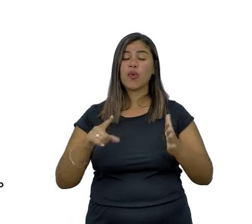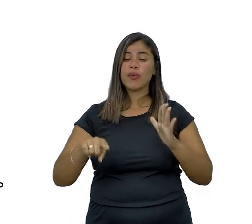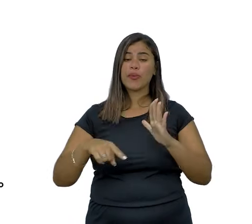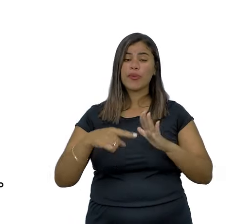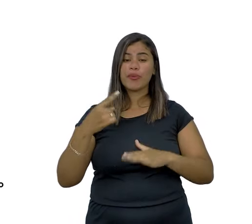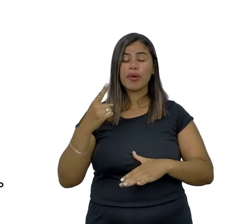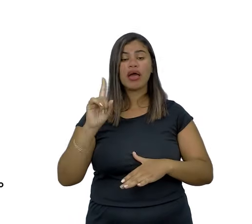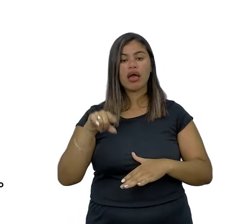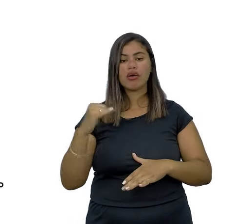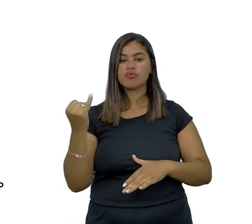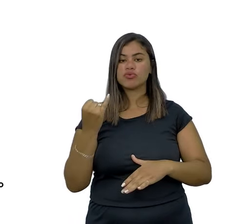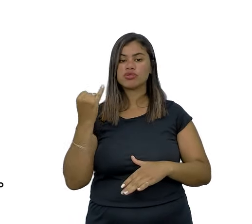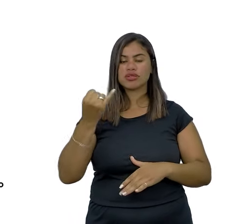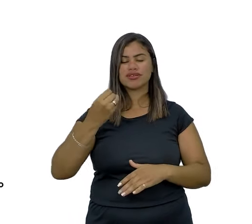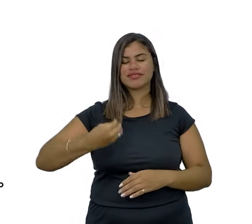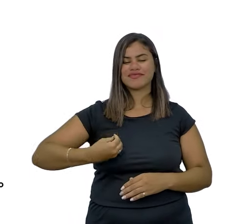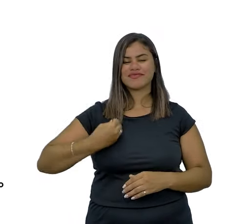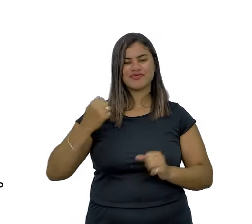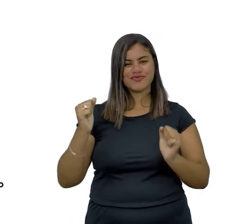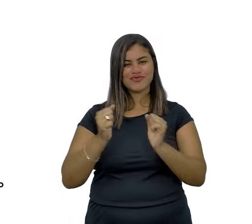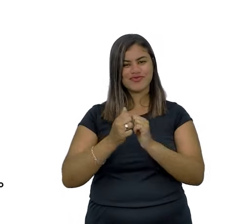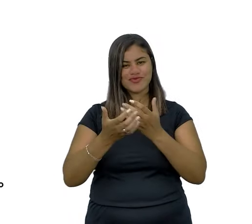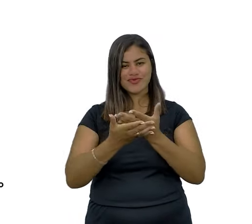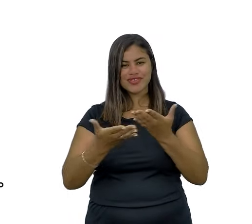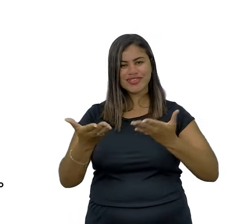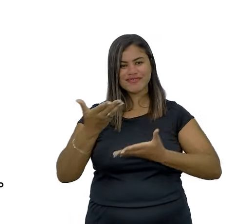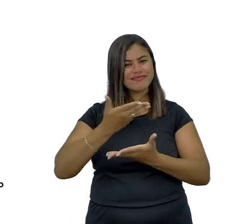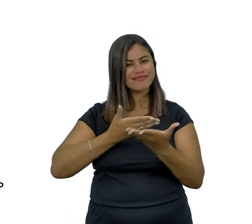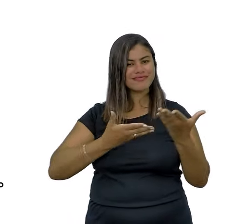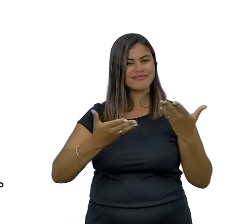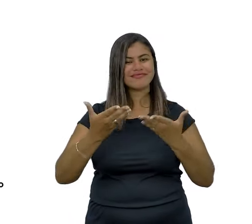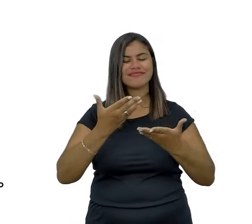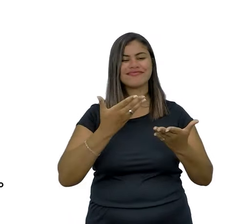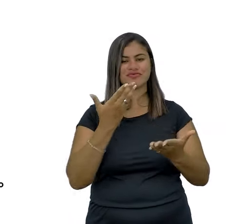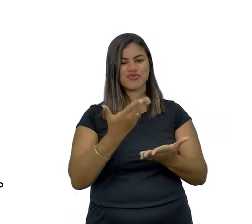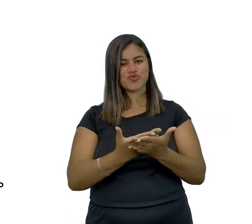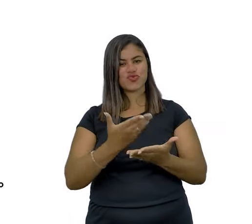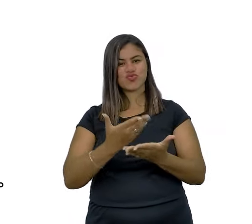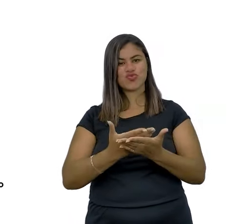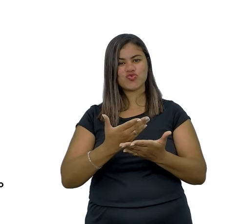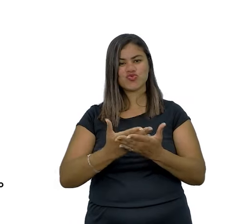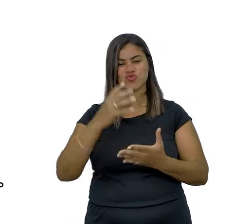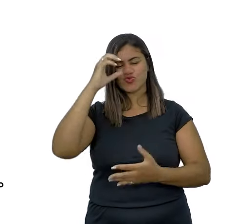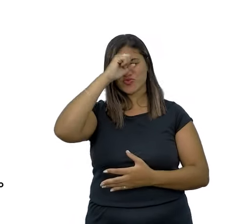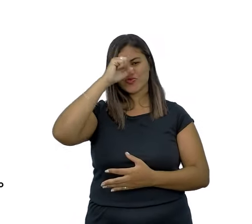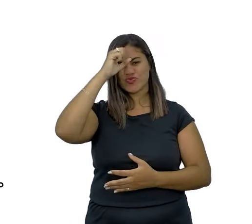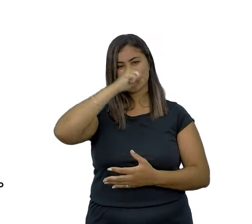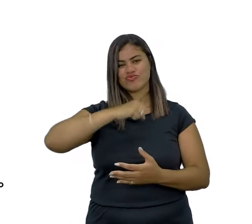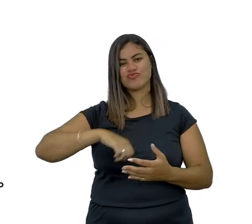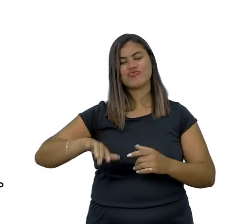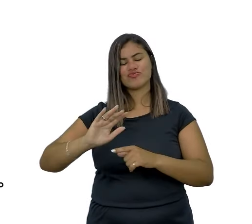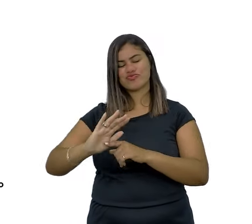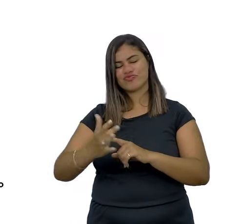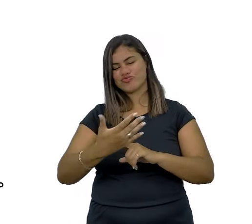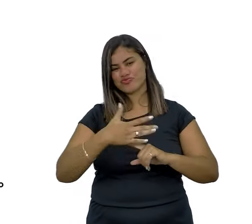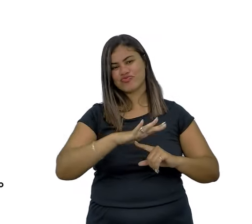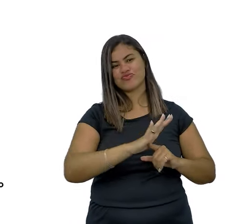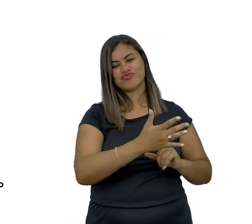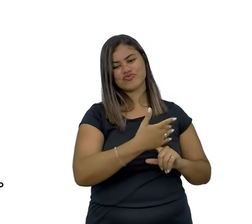é muito importante estar aqui com vocês, compartilhando esse momento de estudo e de aprendizado coletivo,